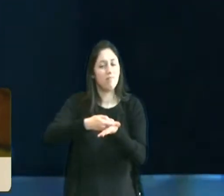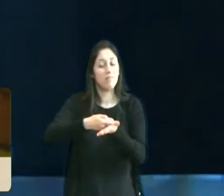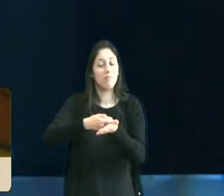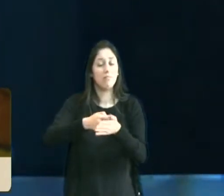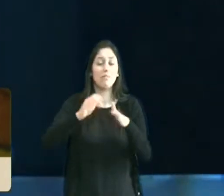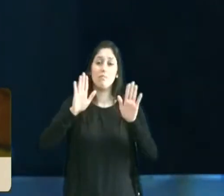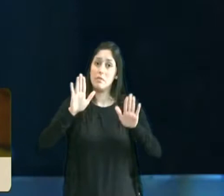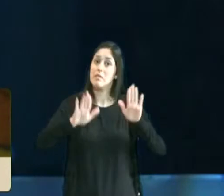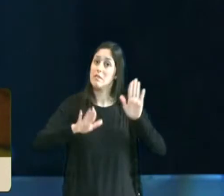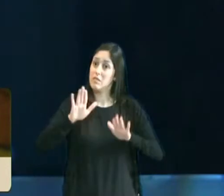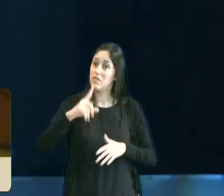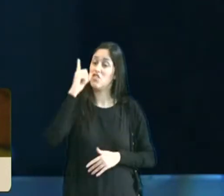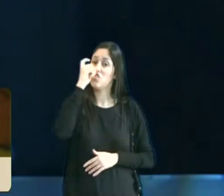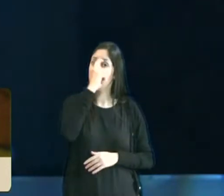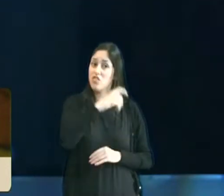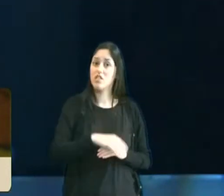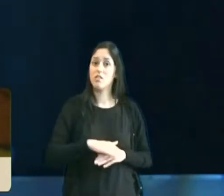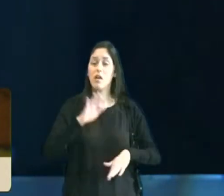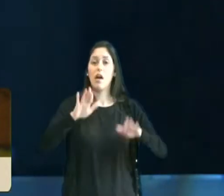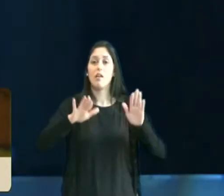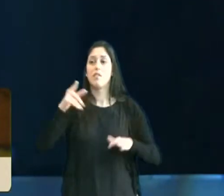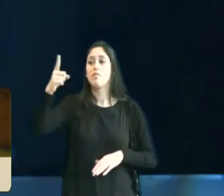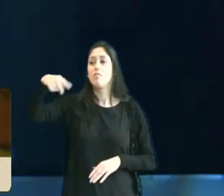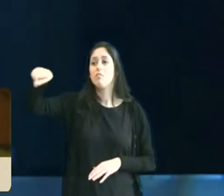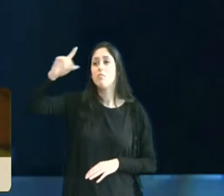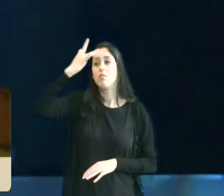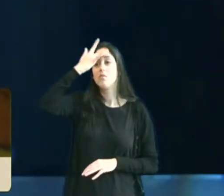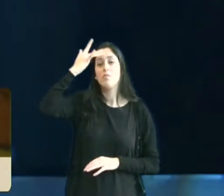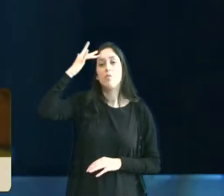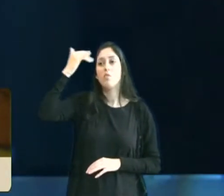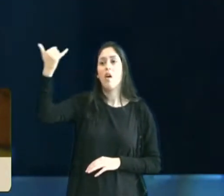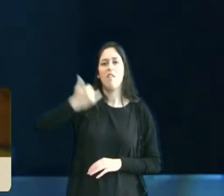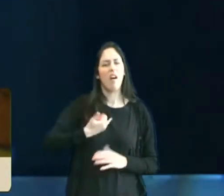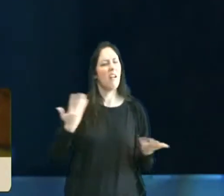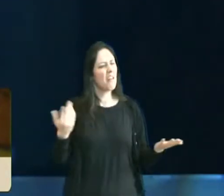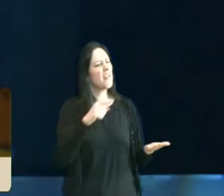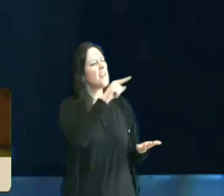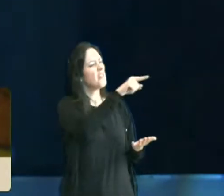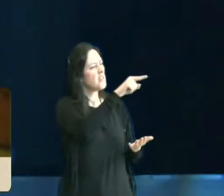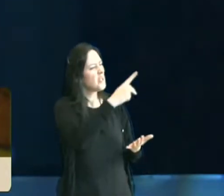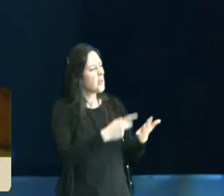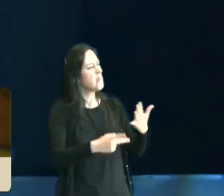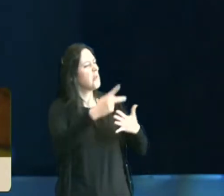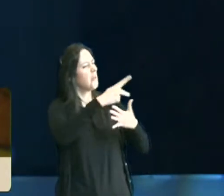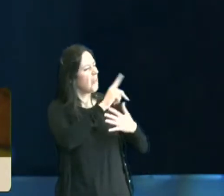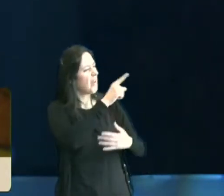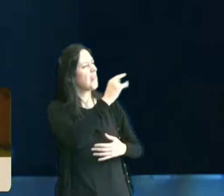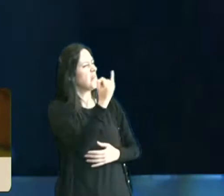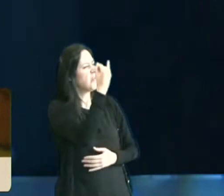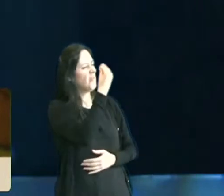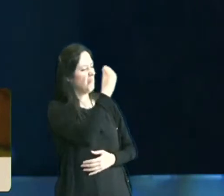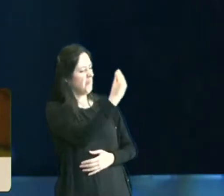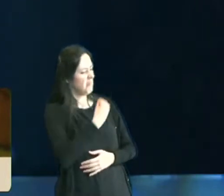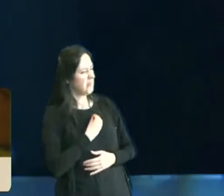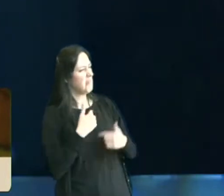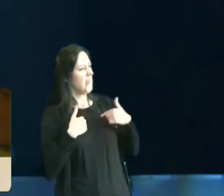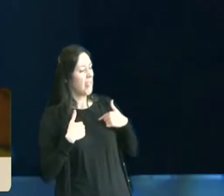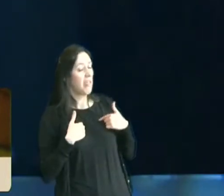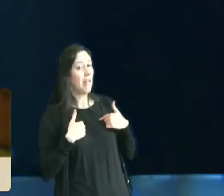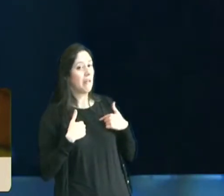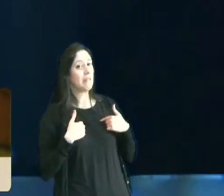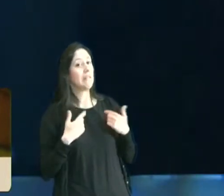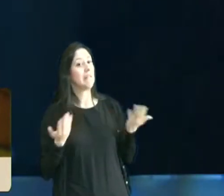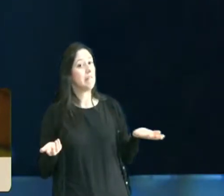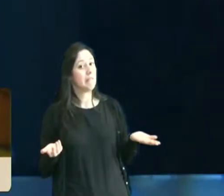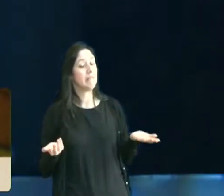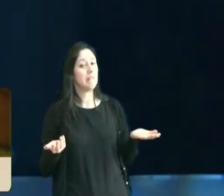As pessoas acham que as suas demandas são sempre mais importantes. Jesus queria ir para a casa de Jairo, tem